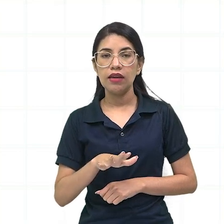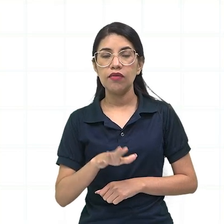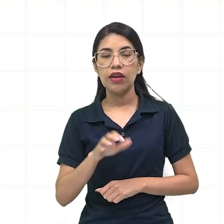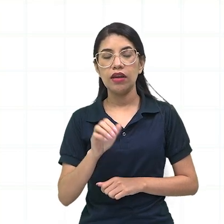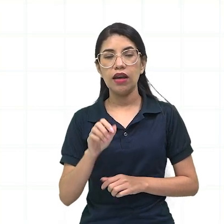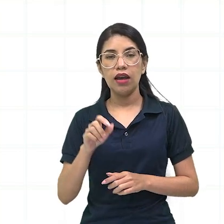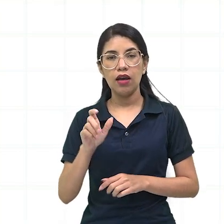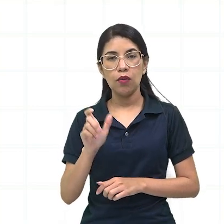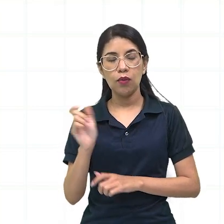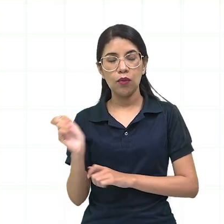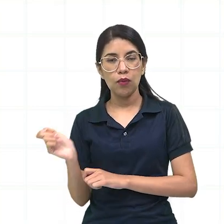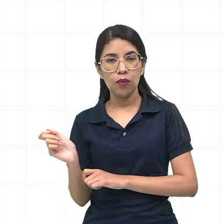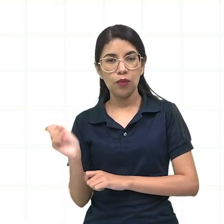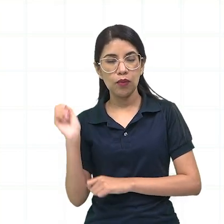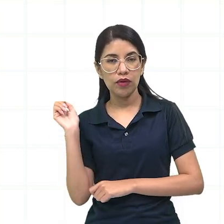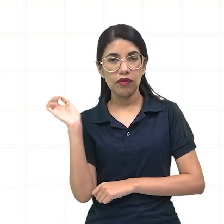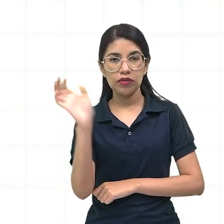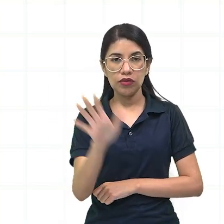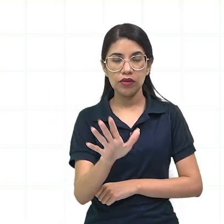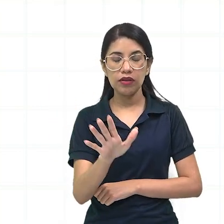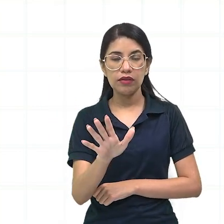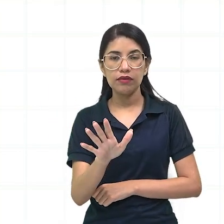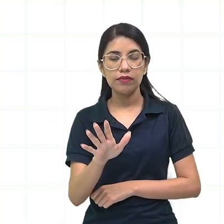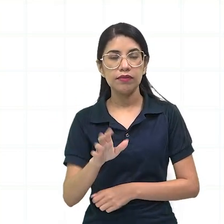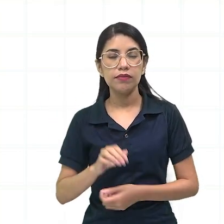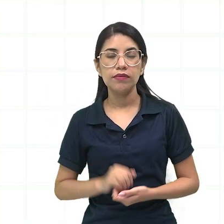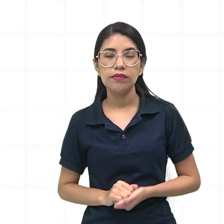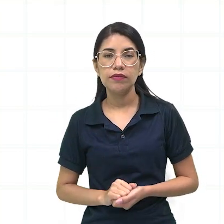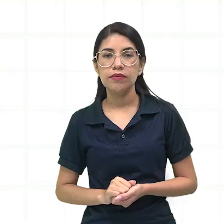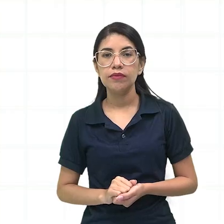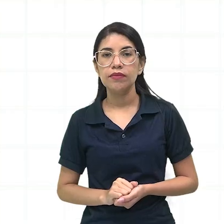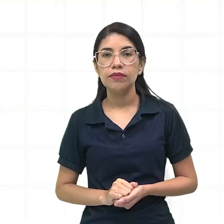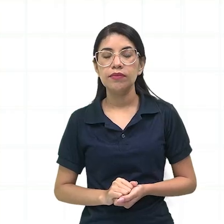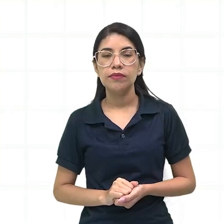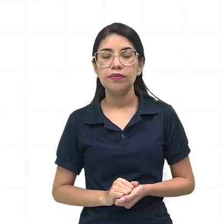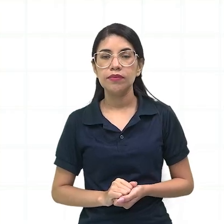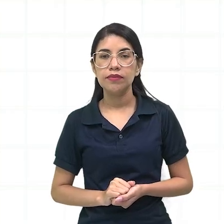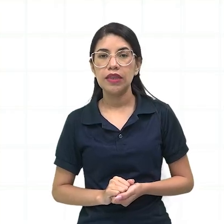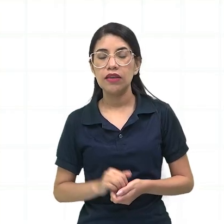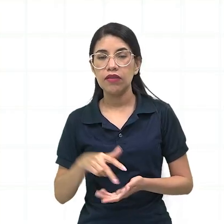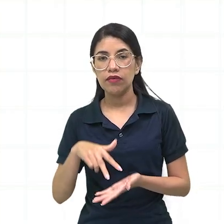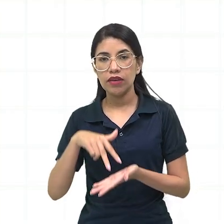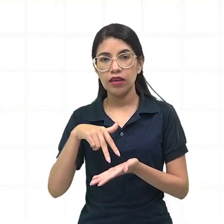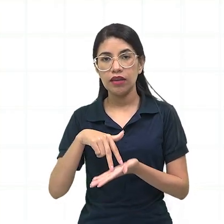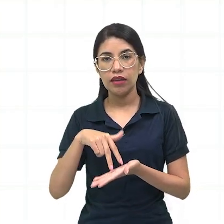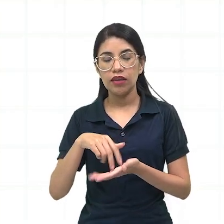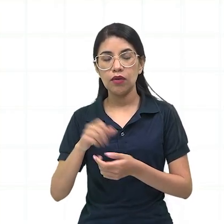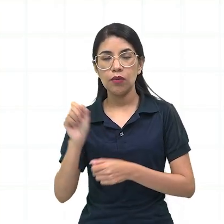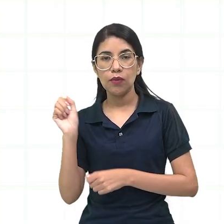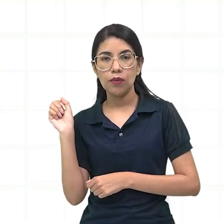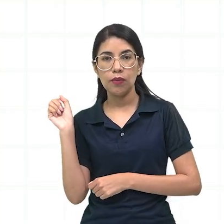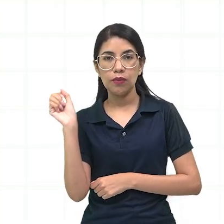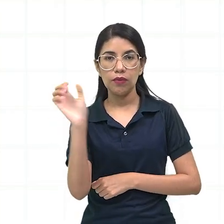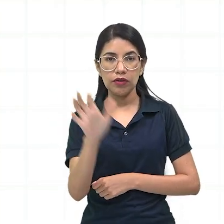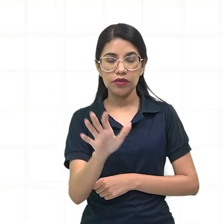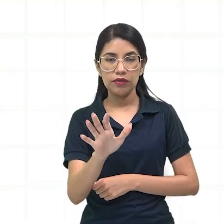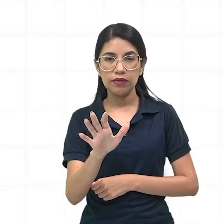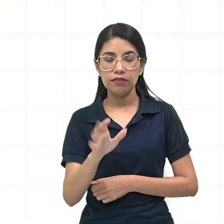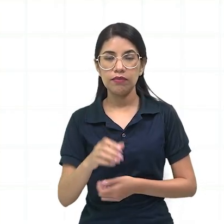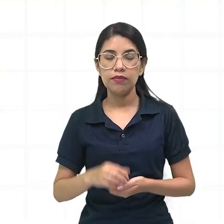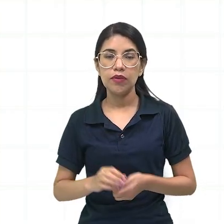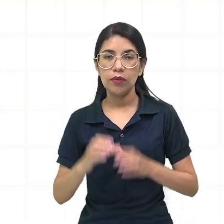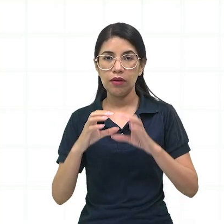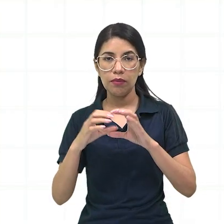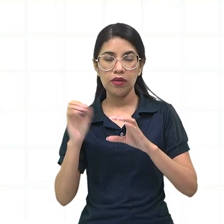arremessador, como vocês podem ver, tá? O arremessador fica nessa posição. O arremessador é o que joga a bola, tá,